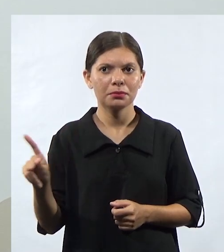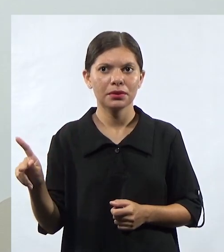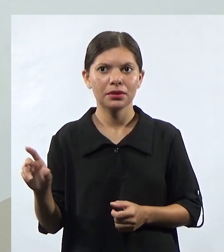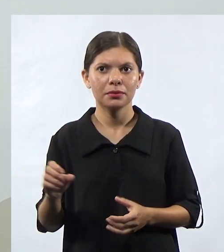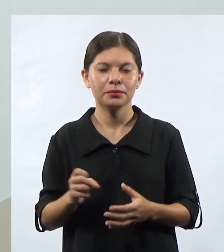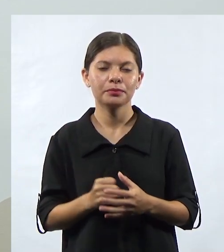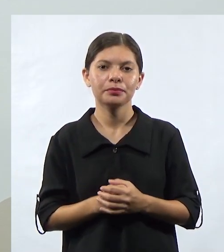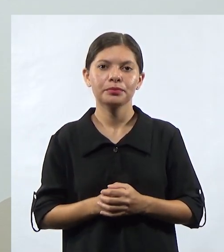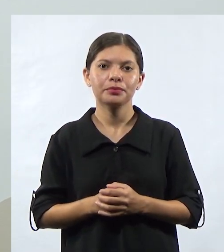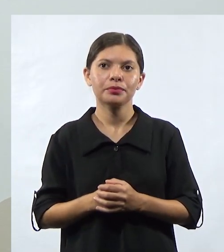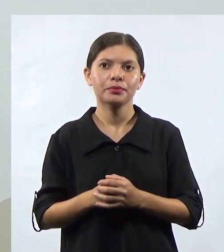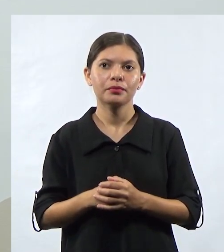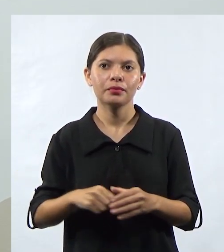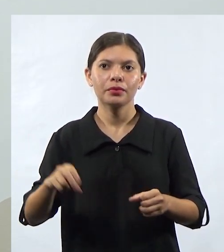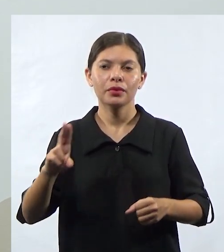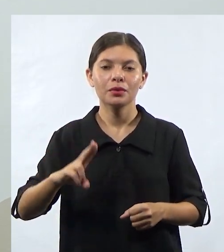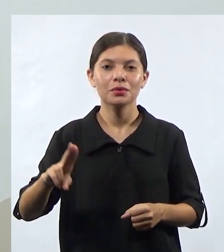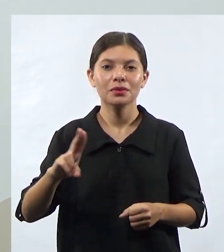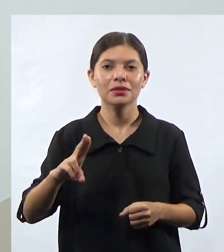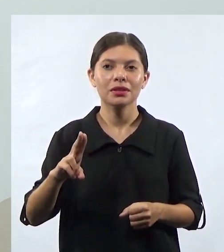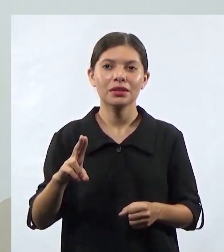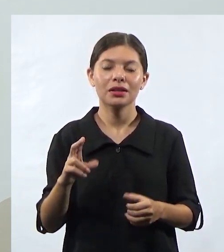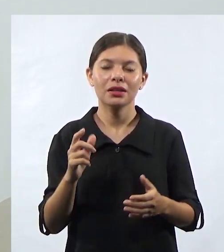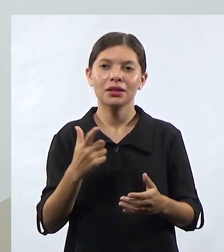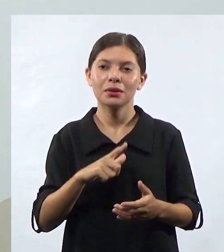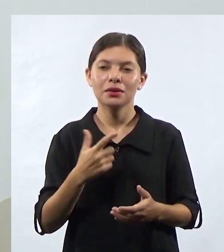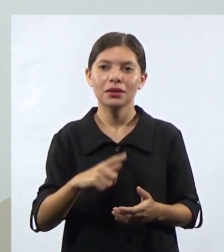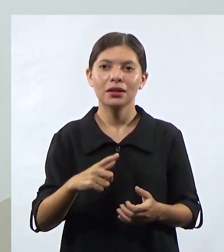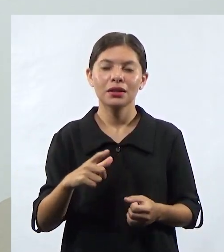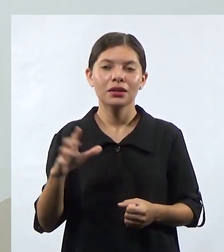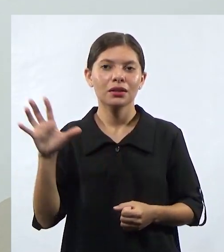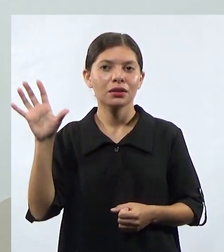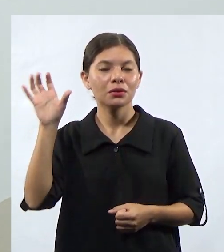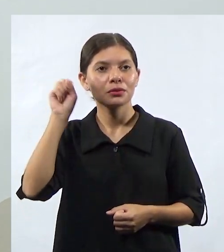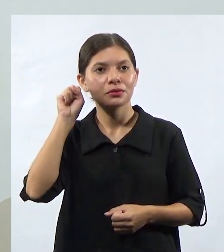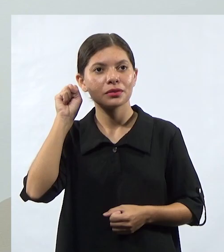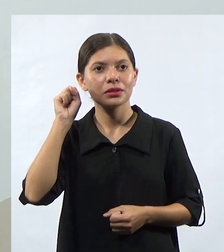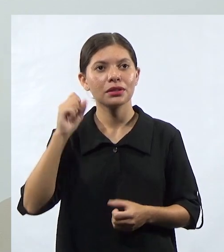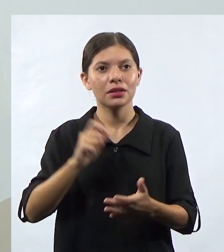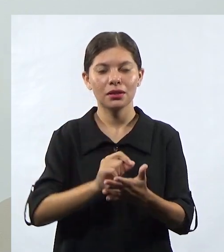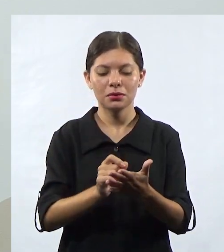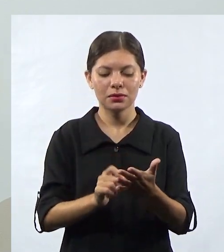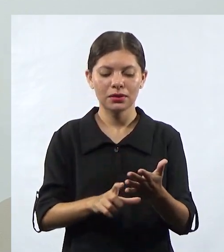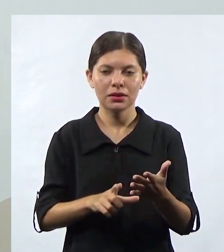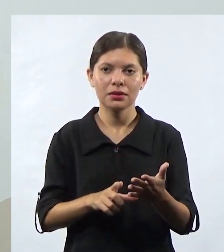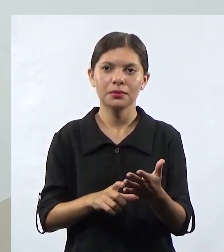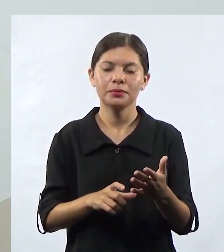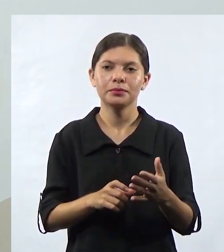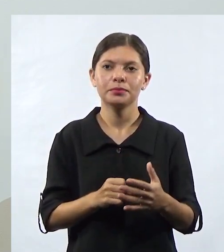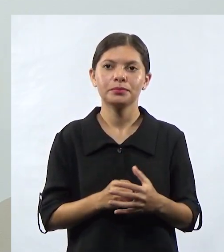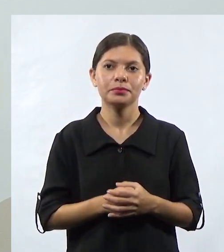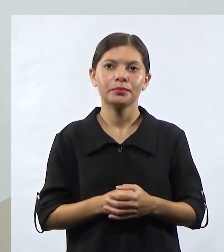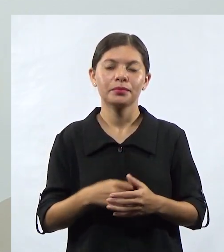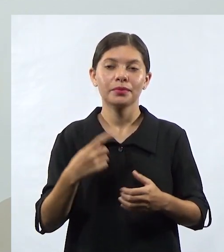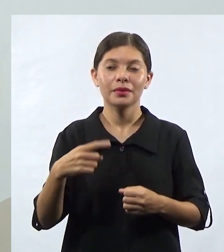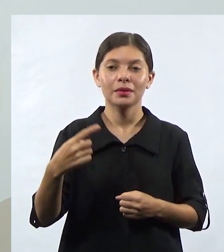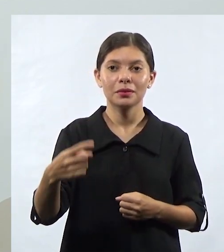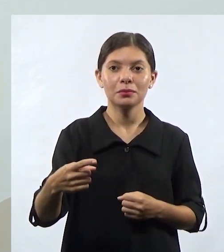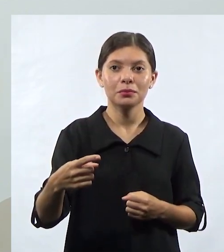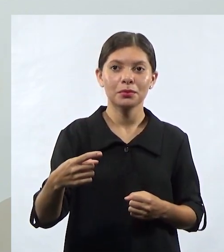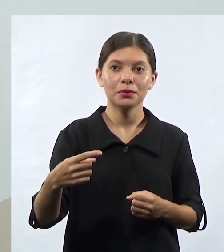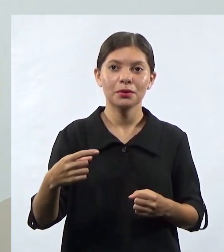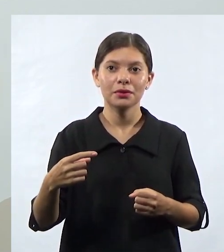no seu computador, você tem que ouvir e anotar e escrever, né? E depois que você escrever, você tem